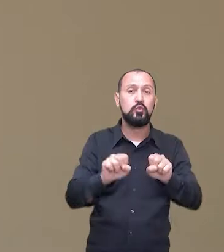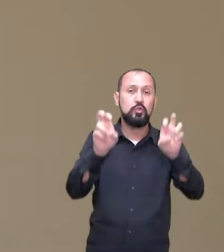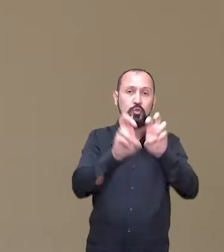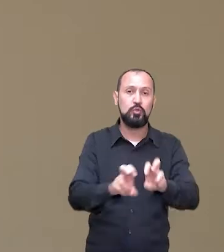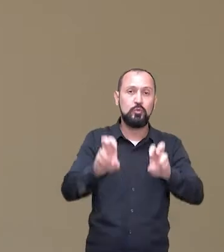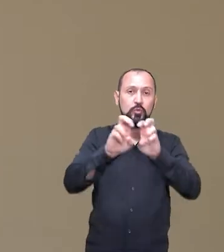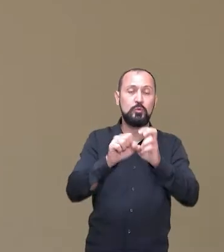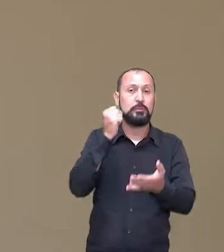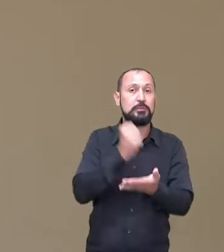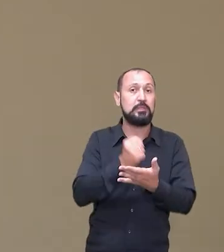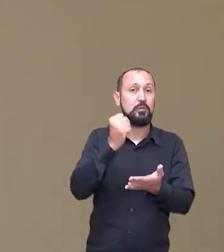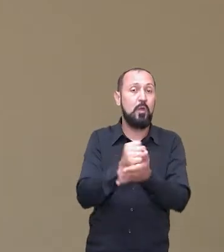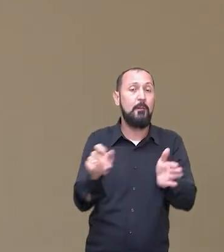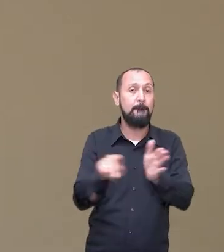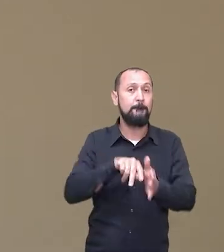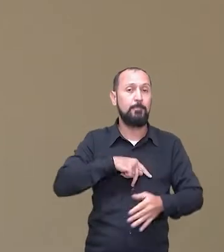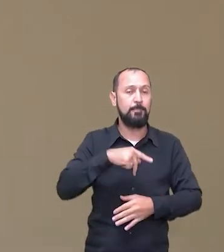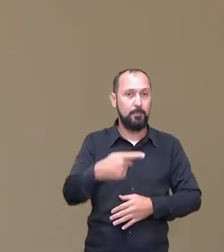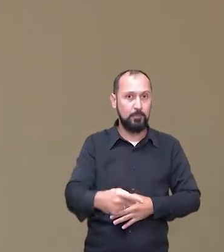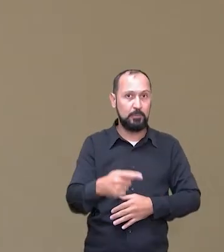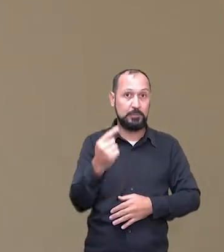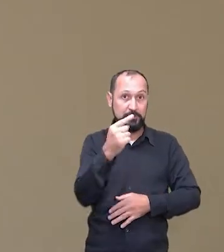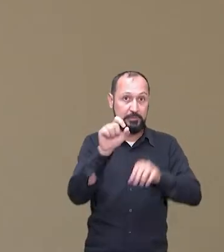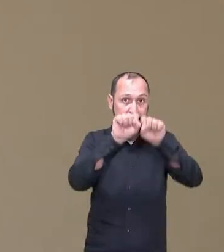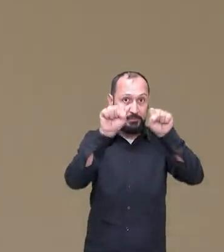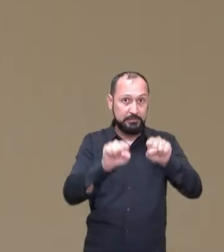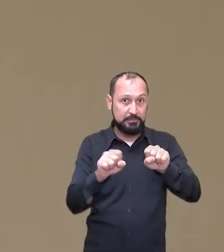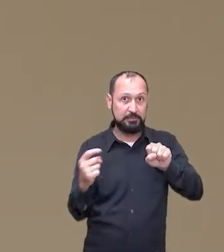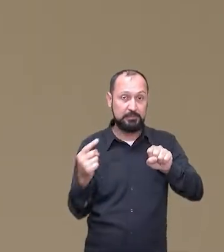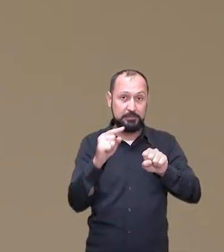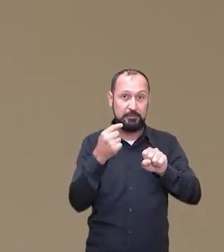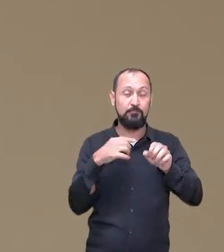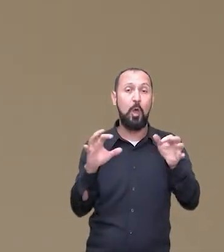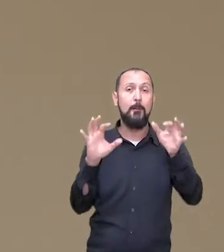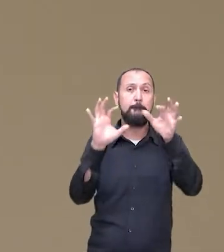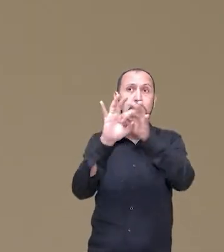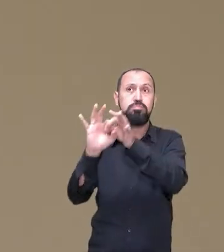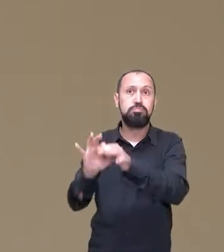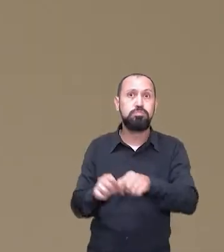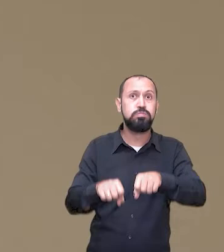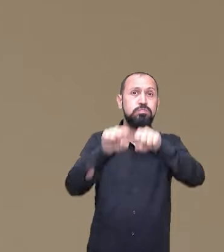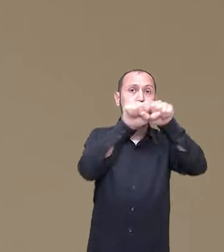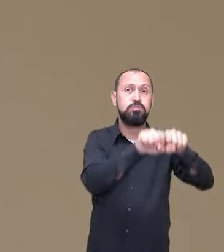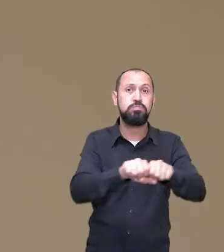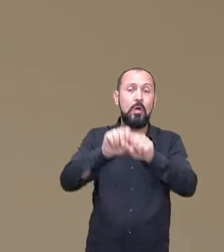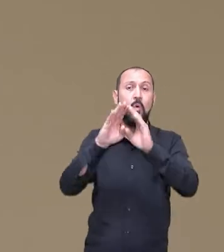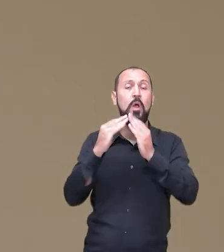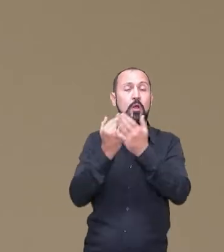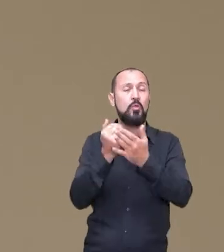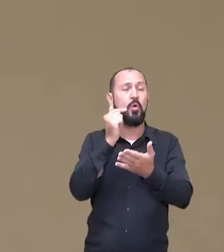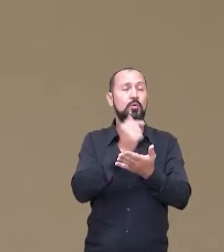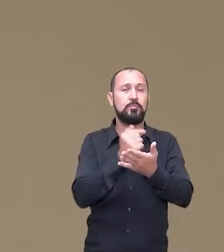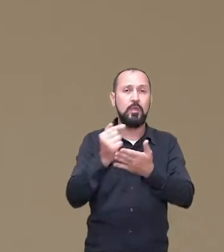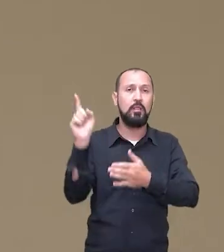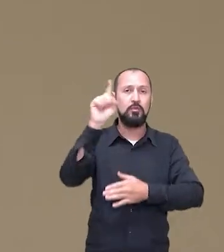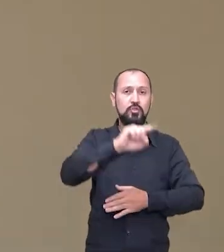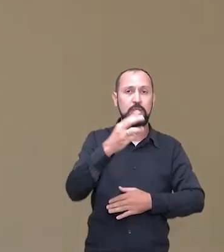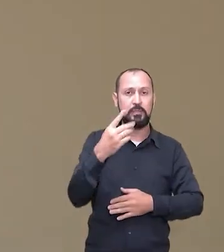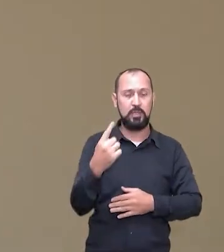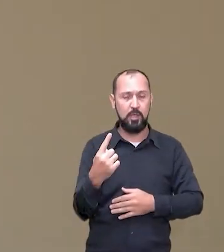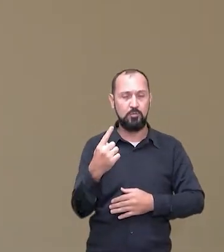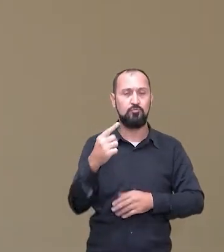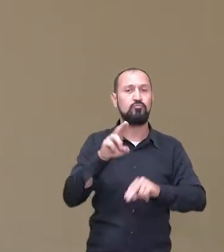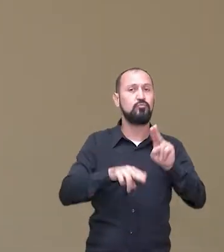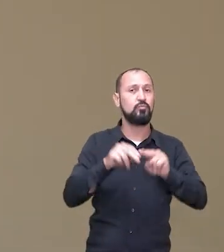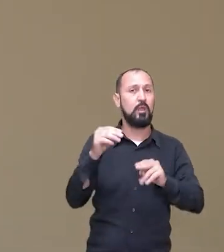Sistema Eletrônico dos Registros Públicos, o SERP. Esse sistema irá integrar todos os cartórios do Brasil